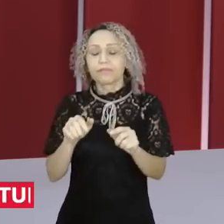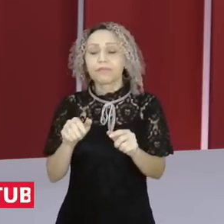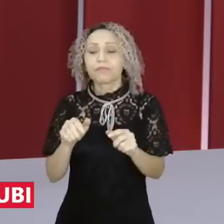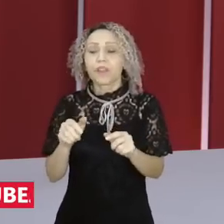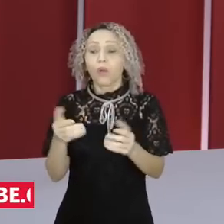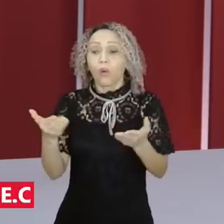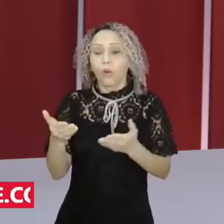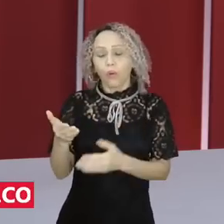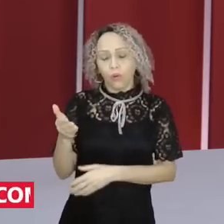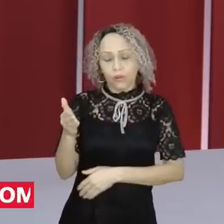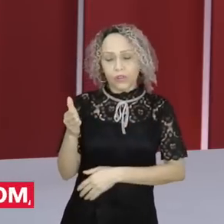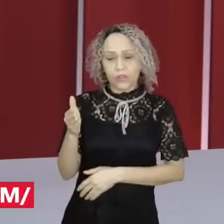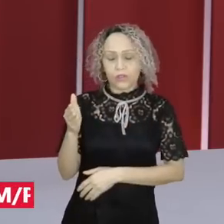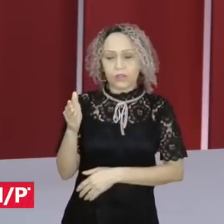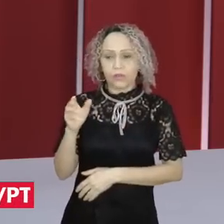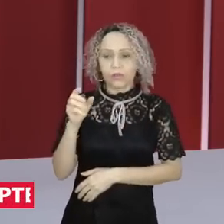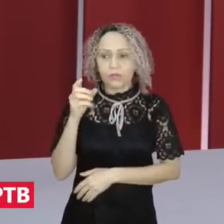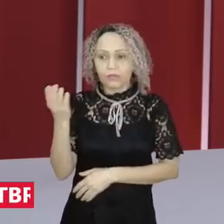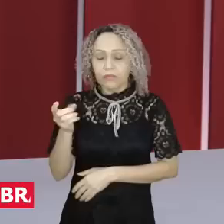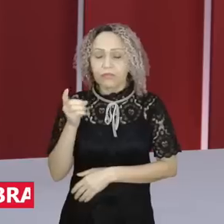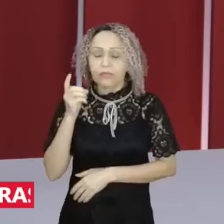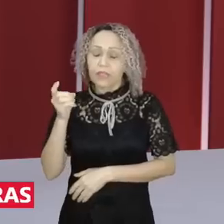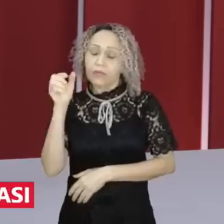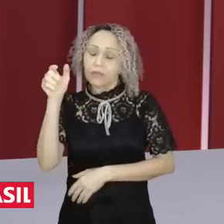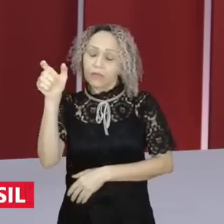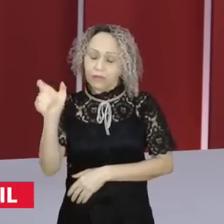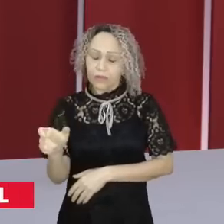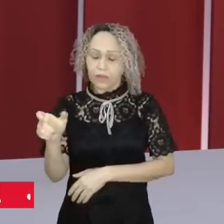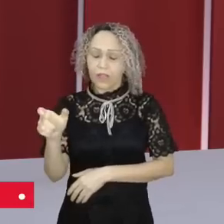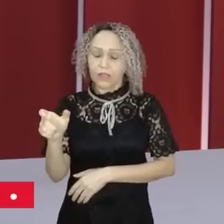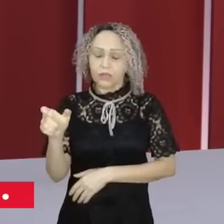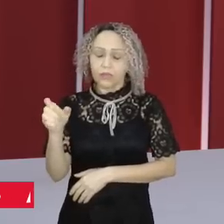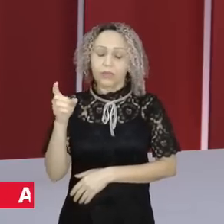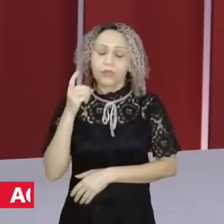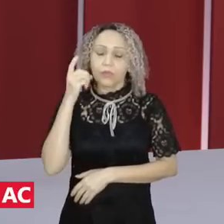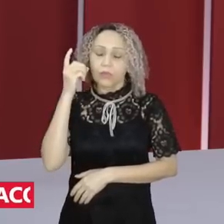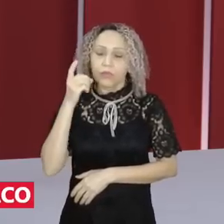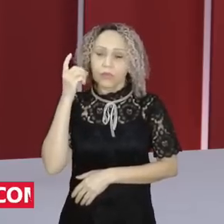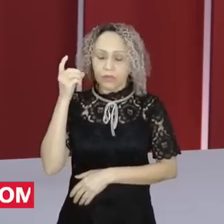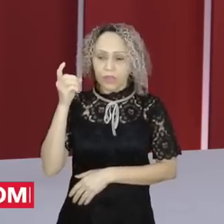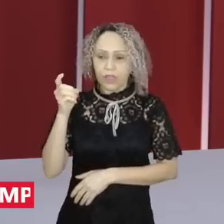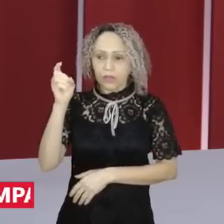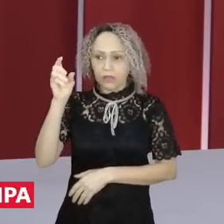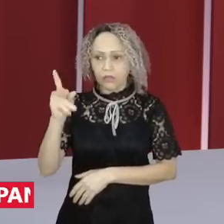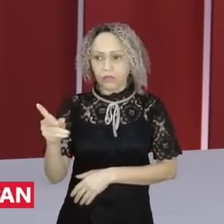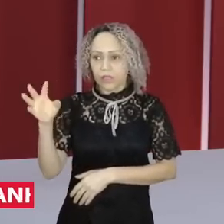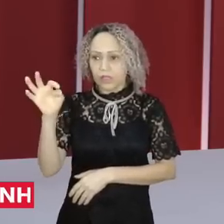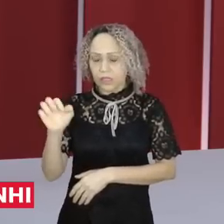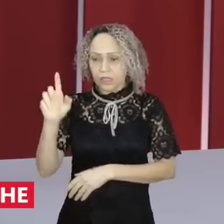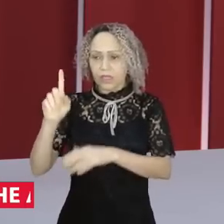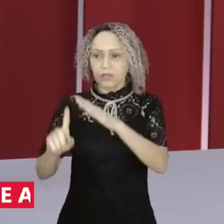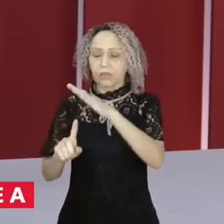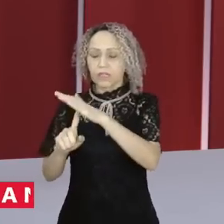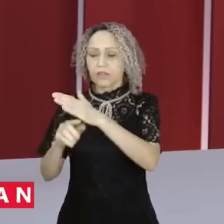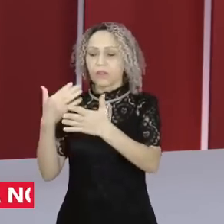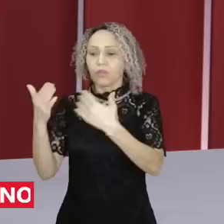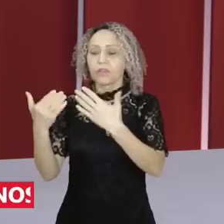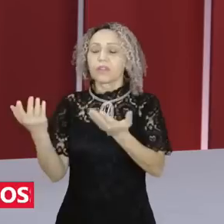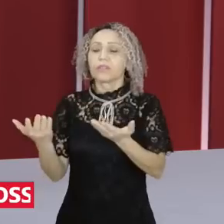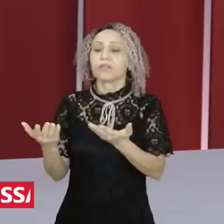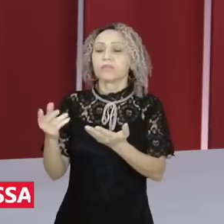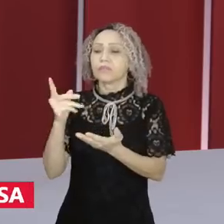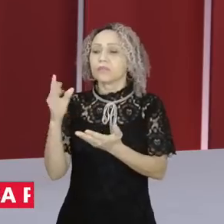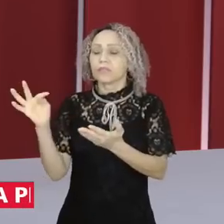Paraná, vai comentar a transição da PEC do Bolsa Família na Câmara dos Deputados. E o Fernando Brasil vai falar